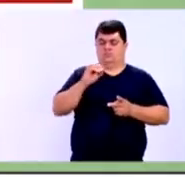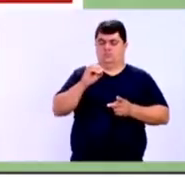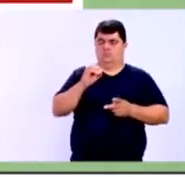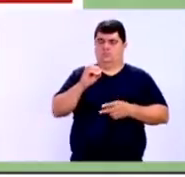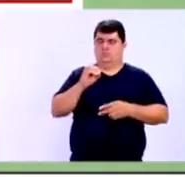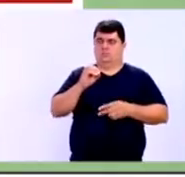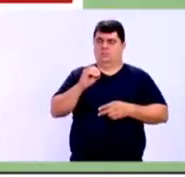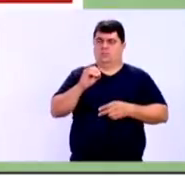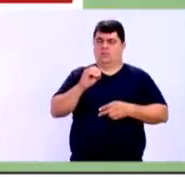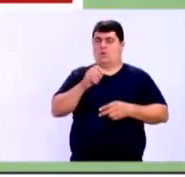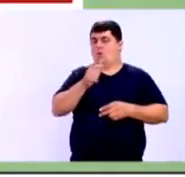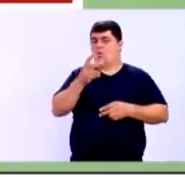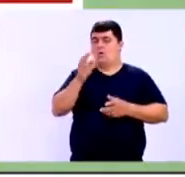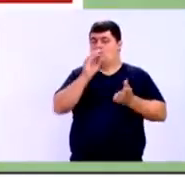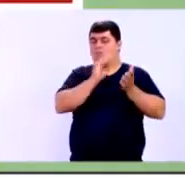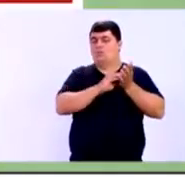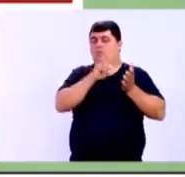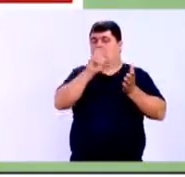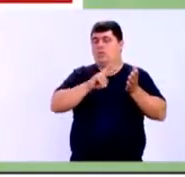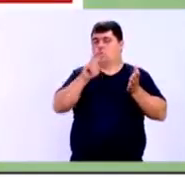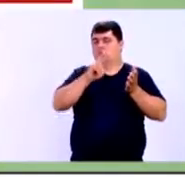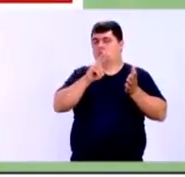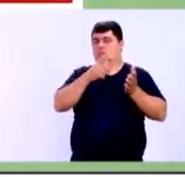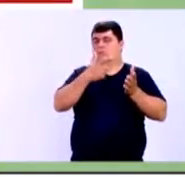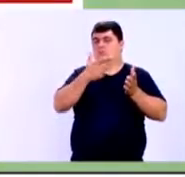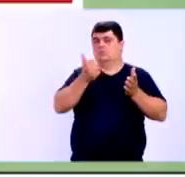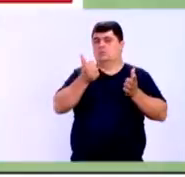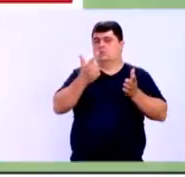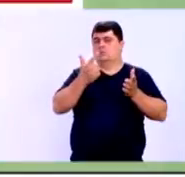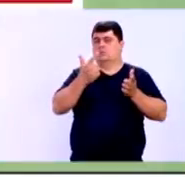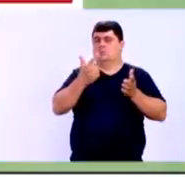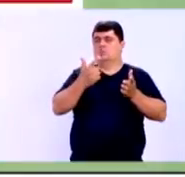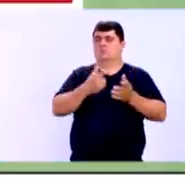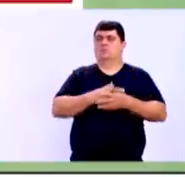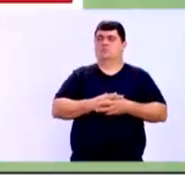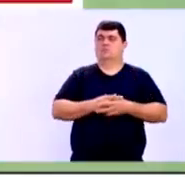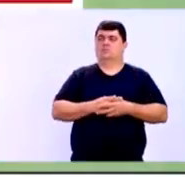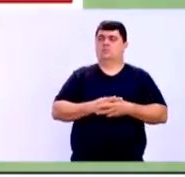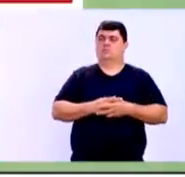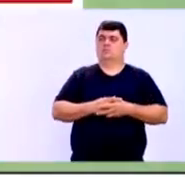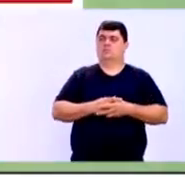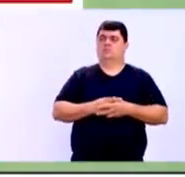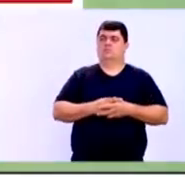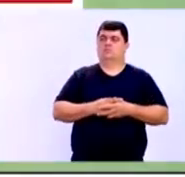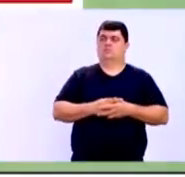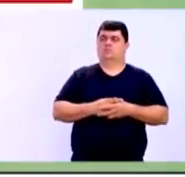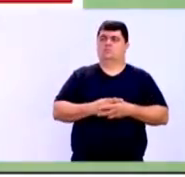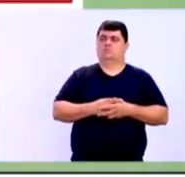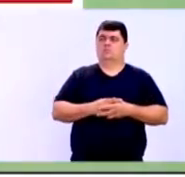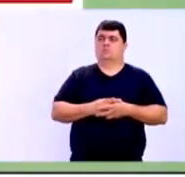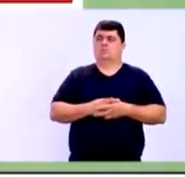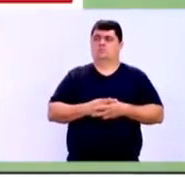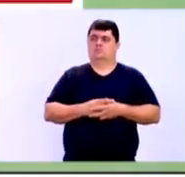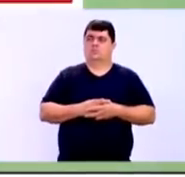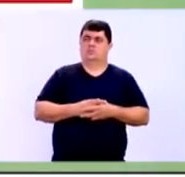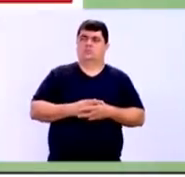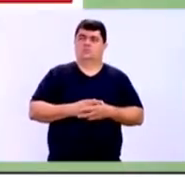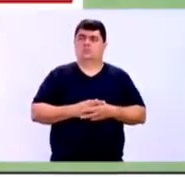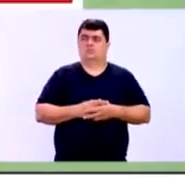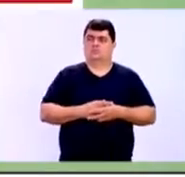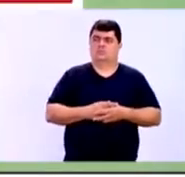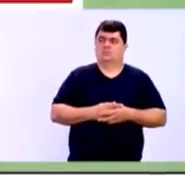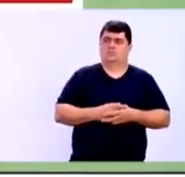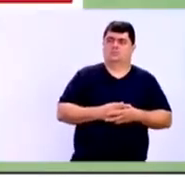90. Qual vai ser o valor? Vai ser o valor da média ponderada móvel. Aqui, ó, 2.200.